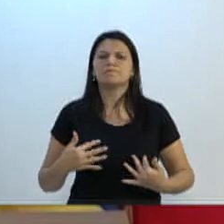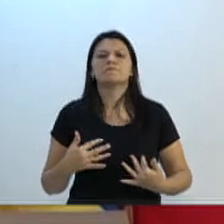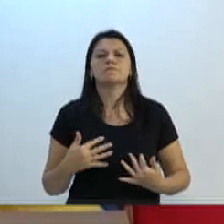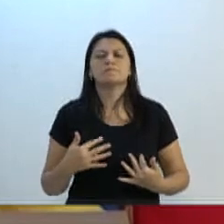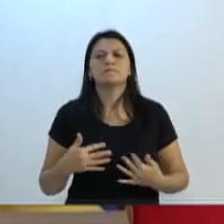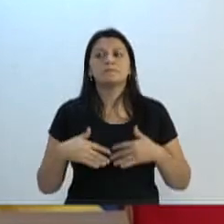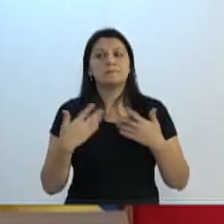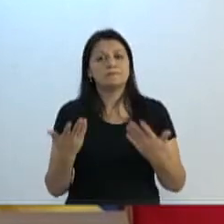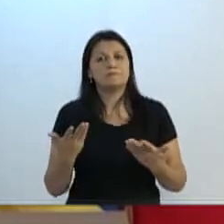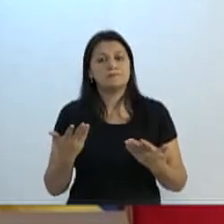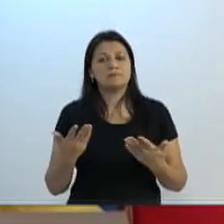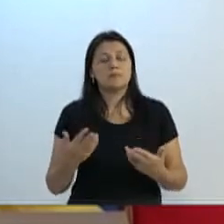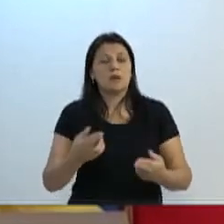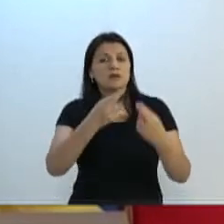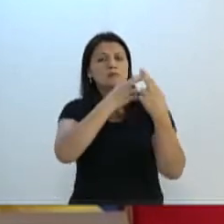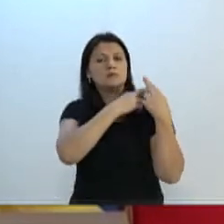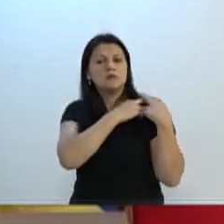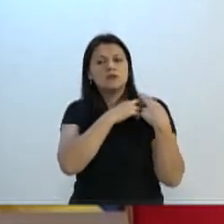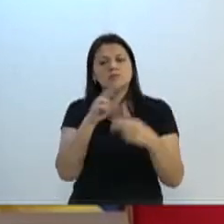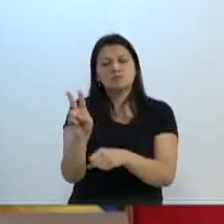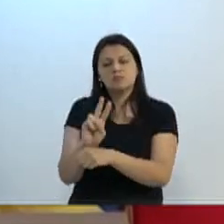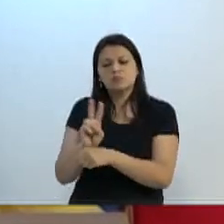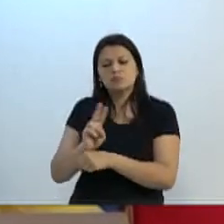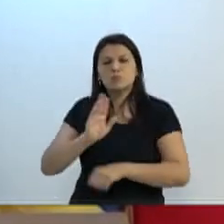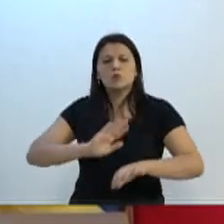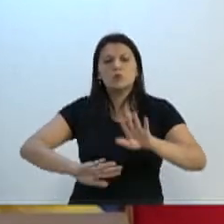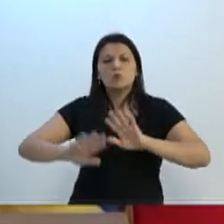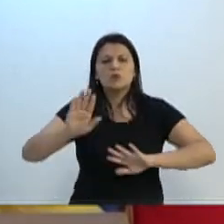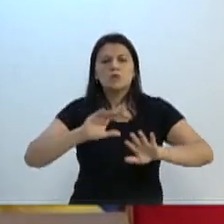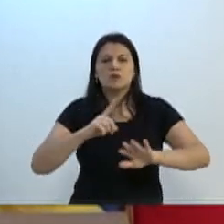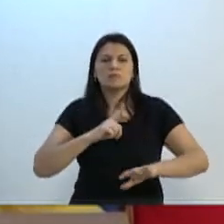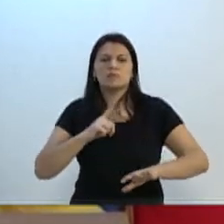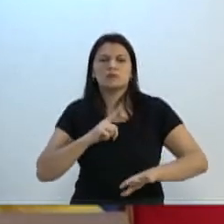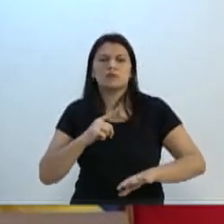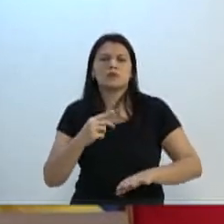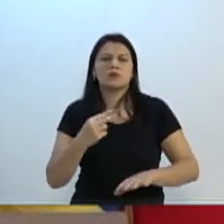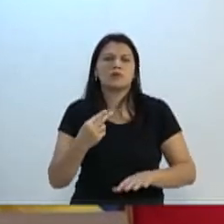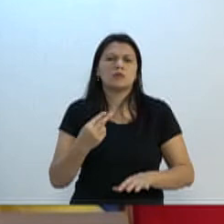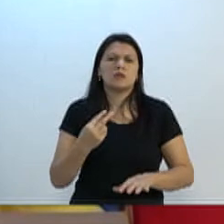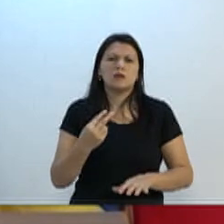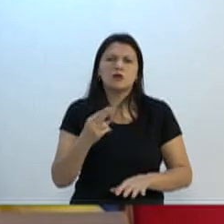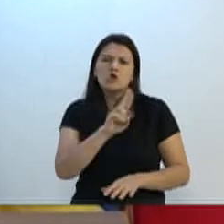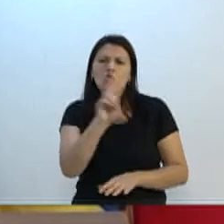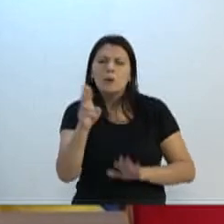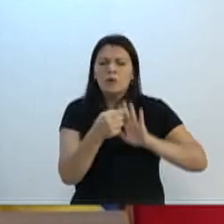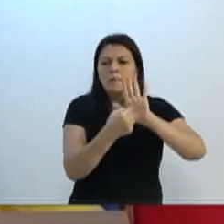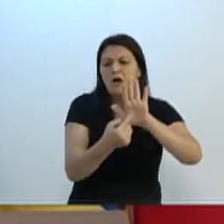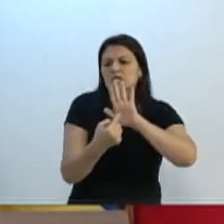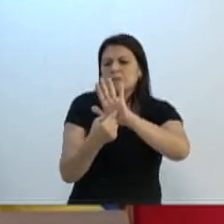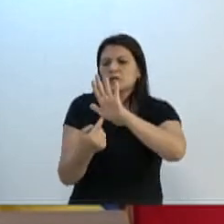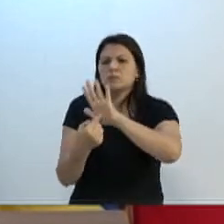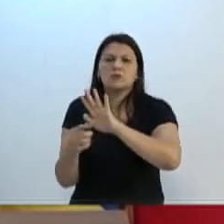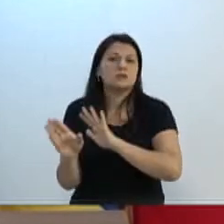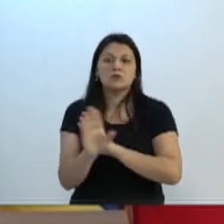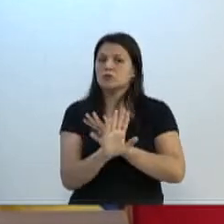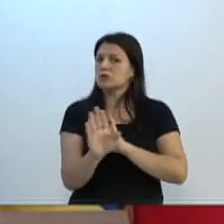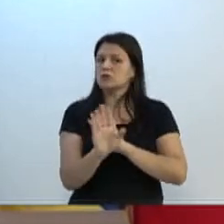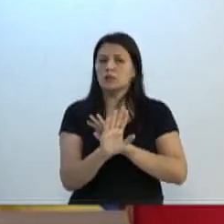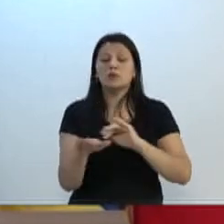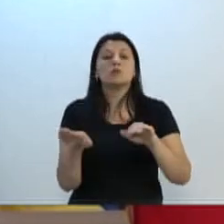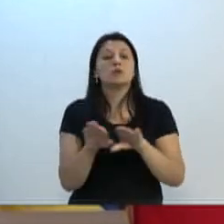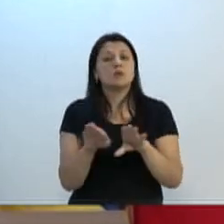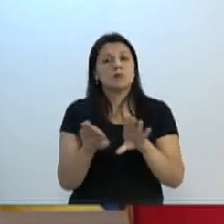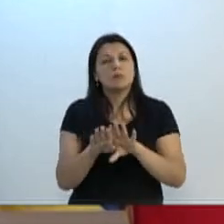que este papel de fiscalização e esse cuidado que a gente tem de não envolver questão dos nomes das pessoas, de também ter